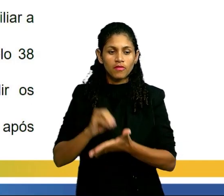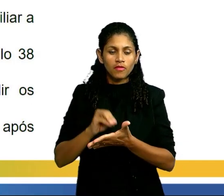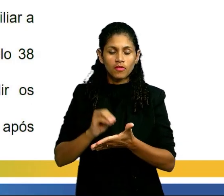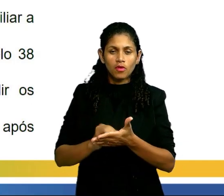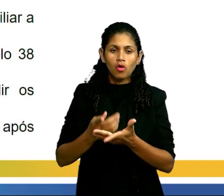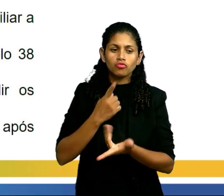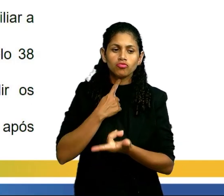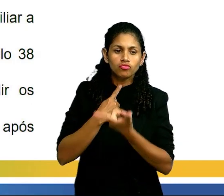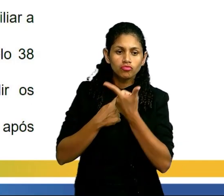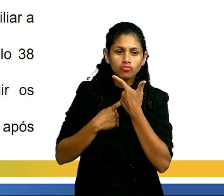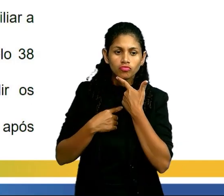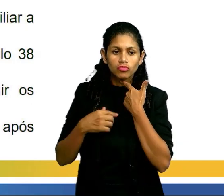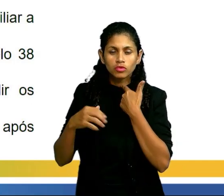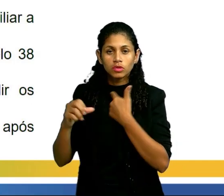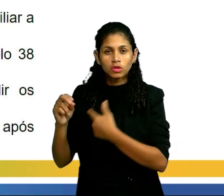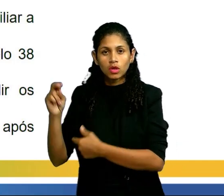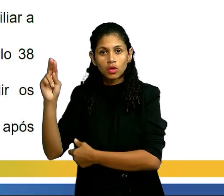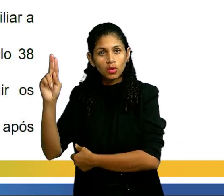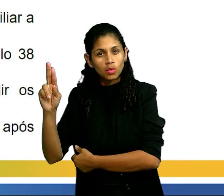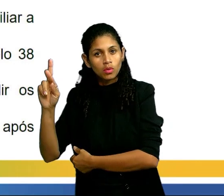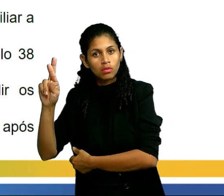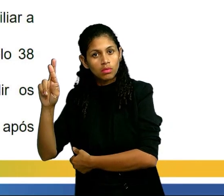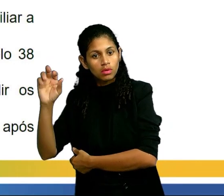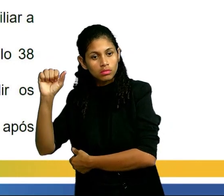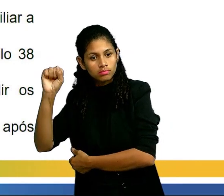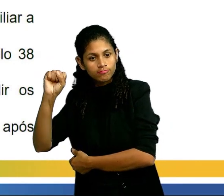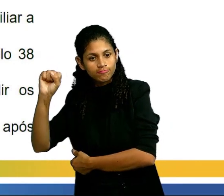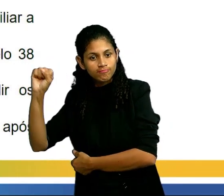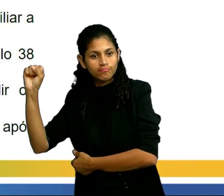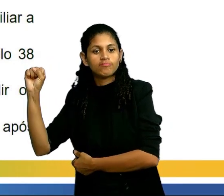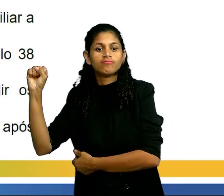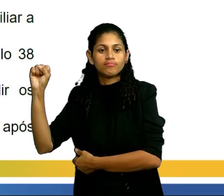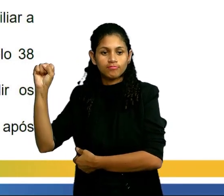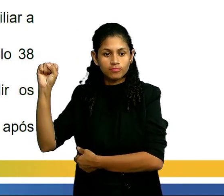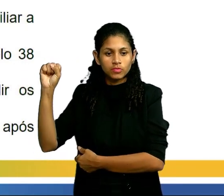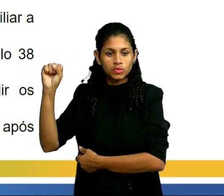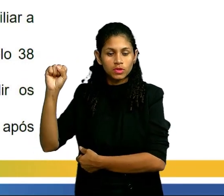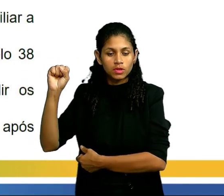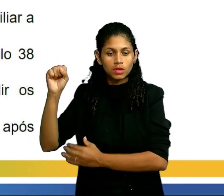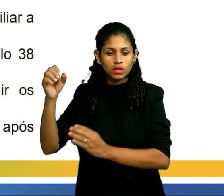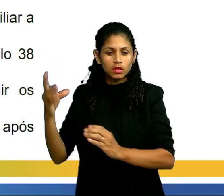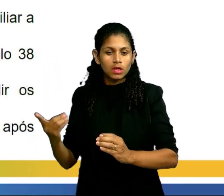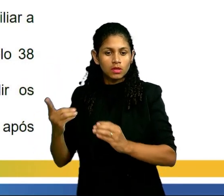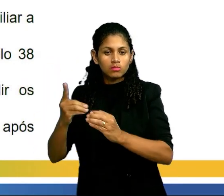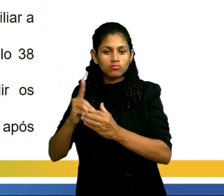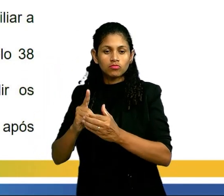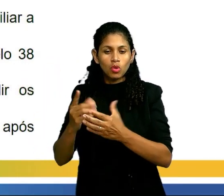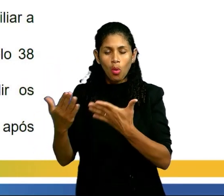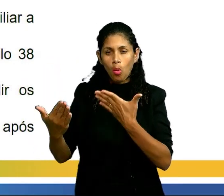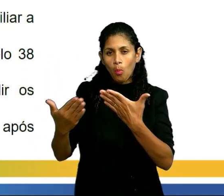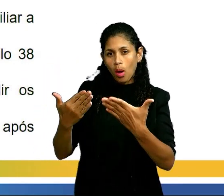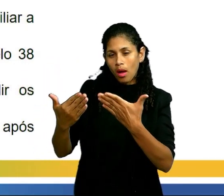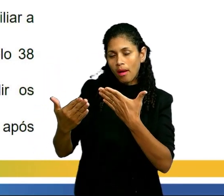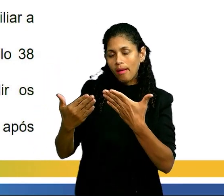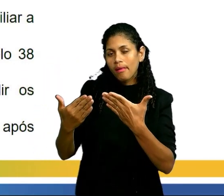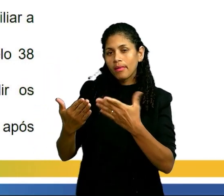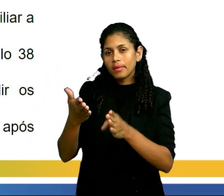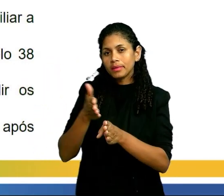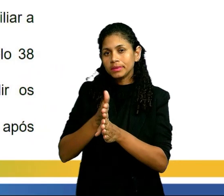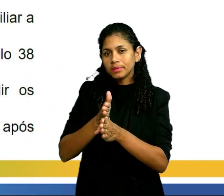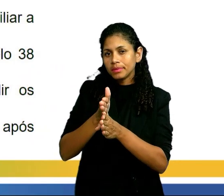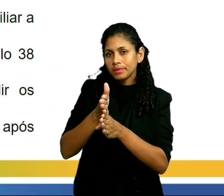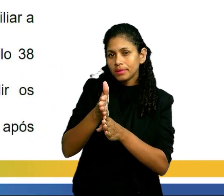paralelo 38 pelos Estados Unidos. Apesar, gente, da ONU, né, que foi que determinou